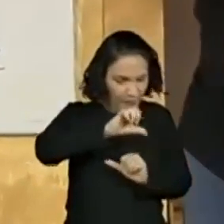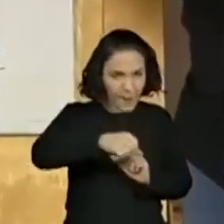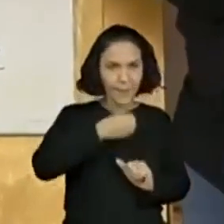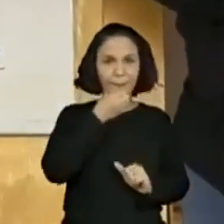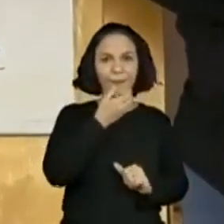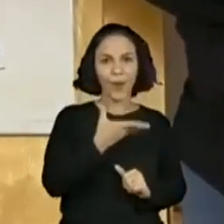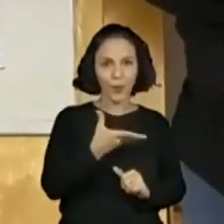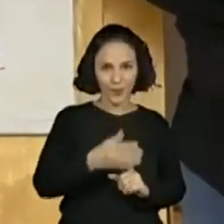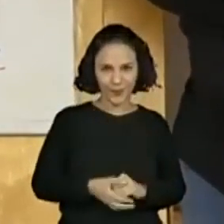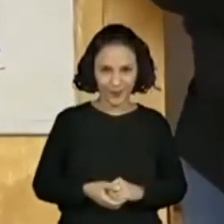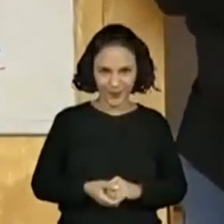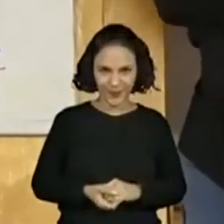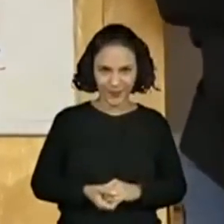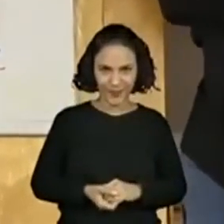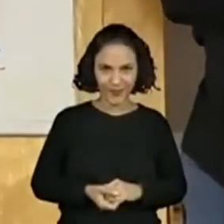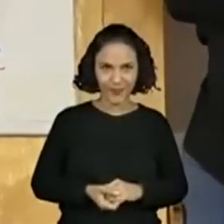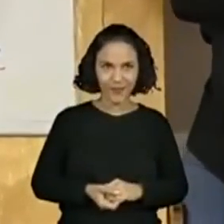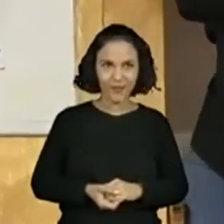transformado.